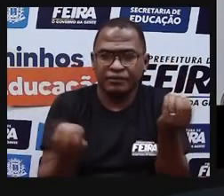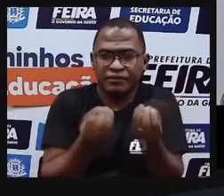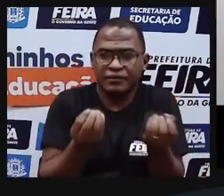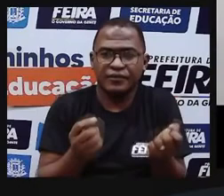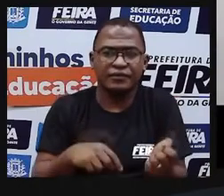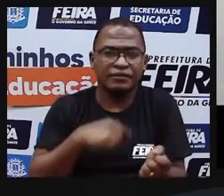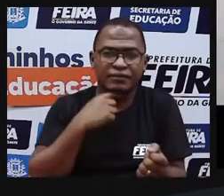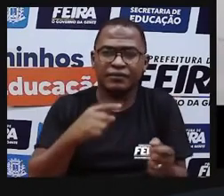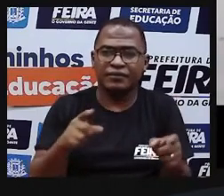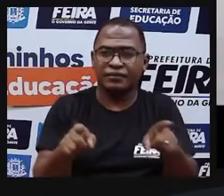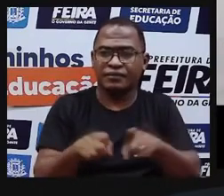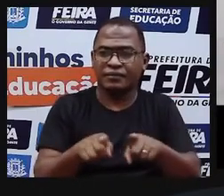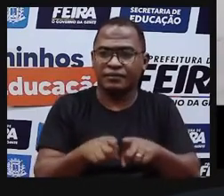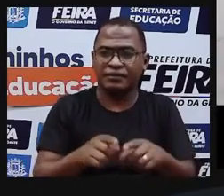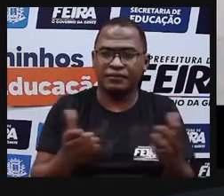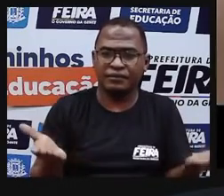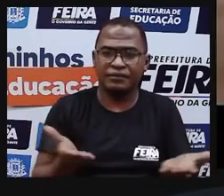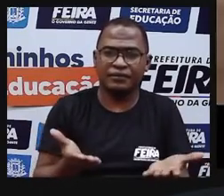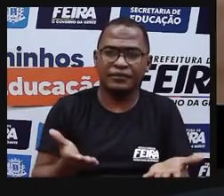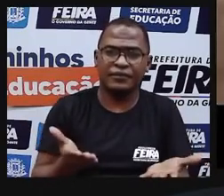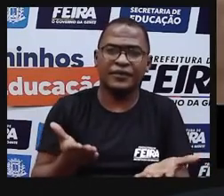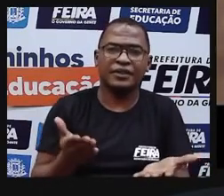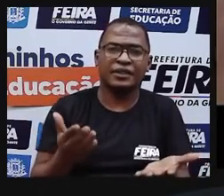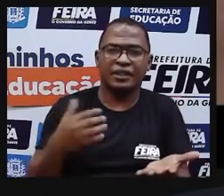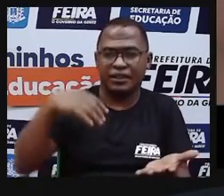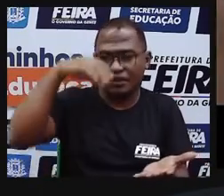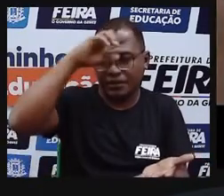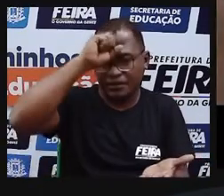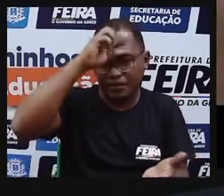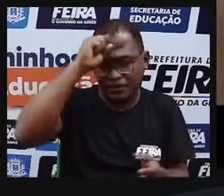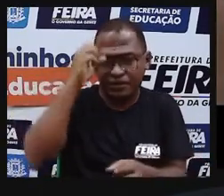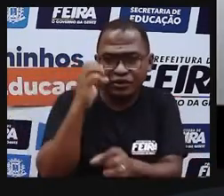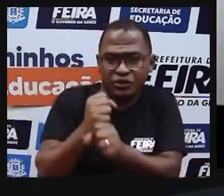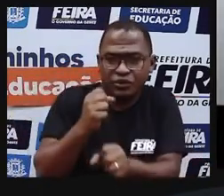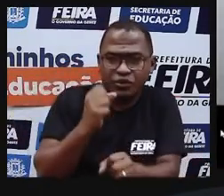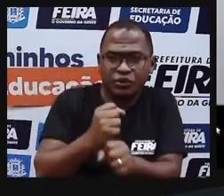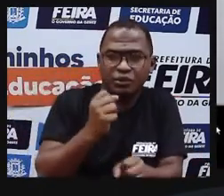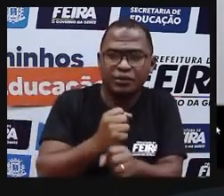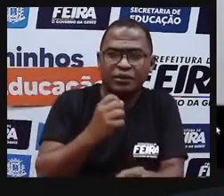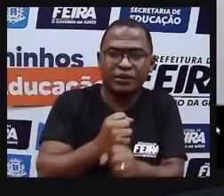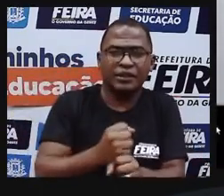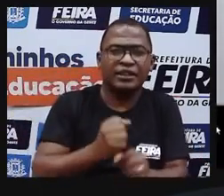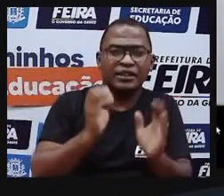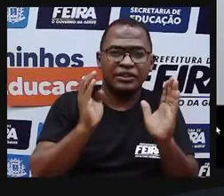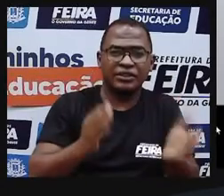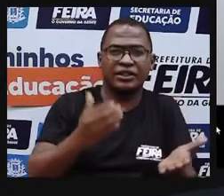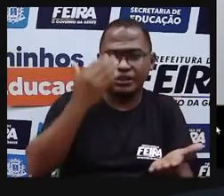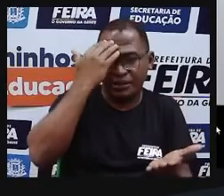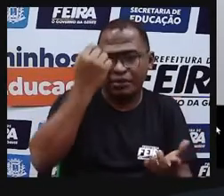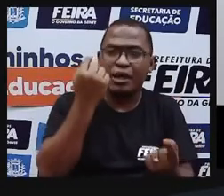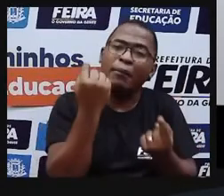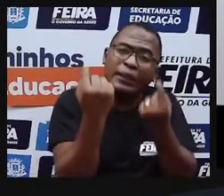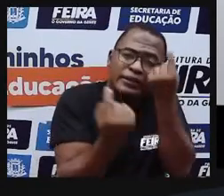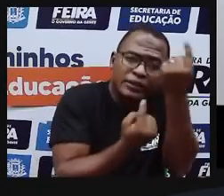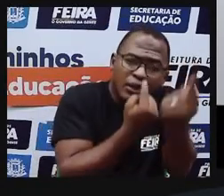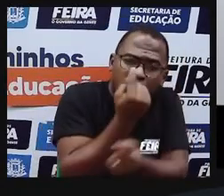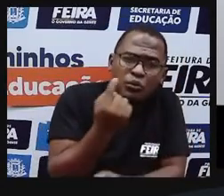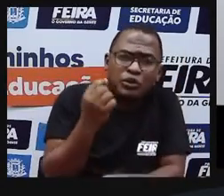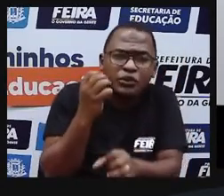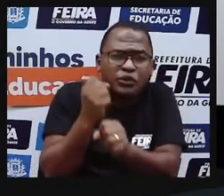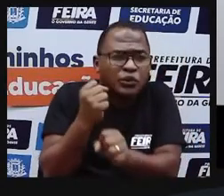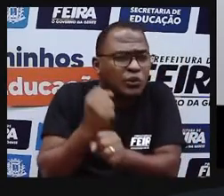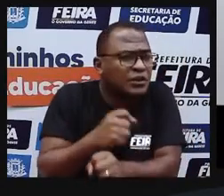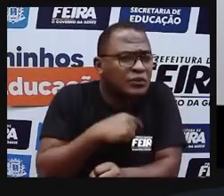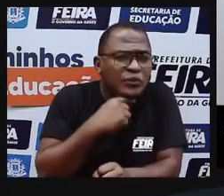não tinha como mesmo. Eu já faço continha, essas continhas que é mais difícil, que eu não, ainda não dou conta assim, de